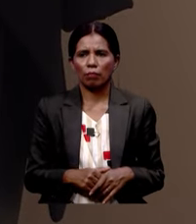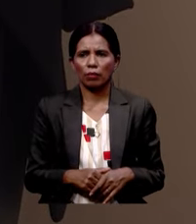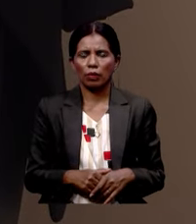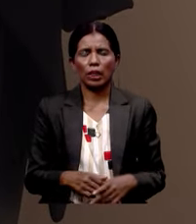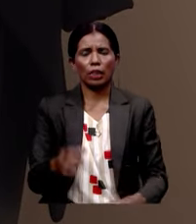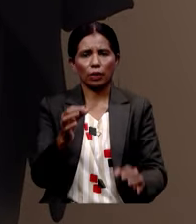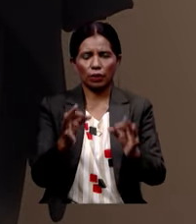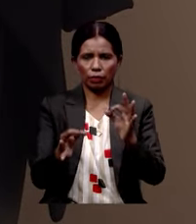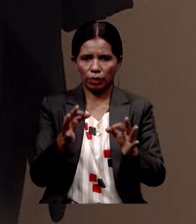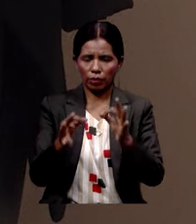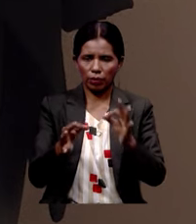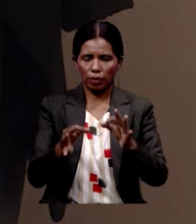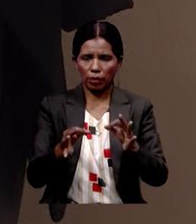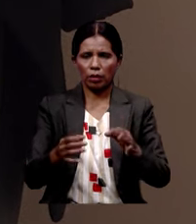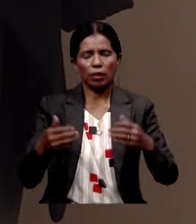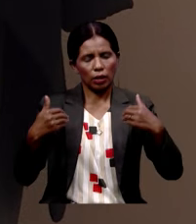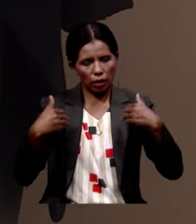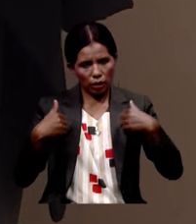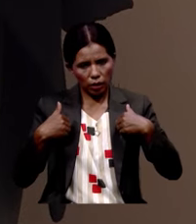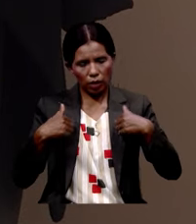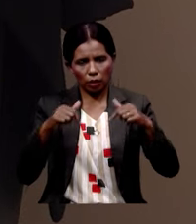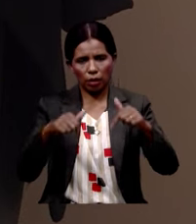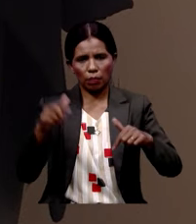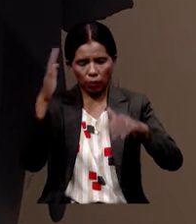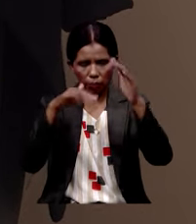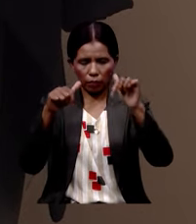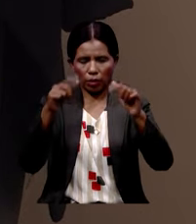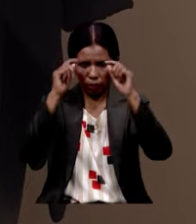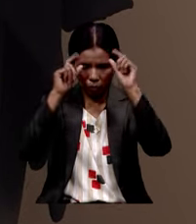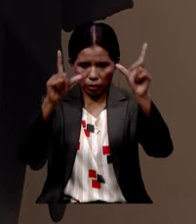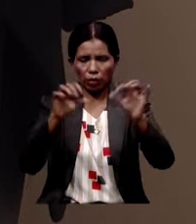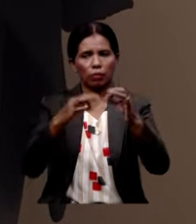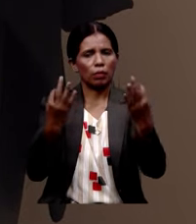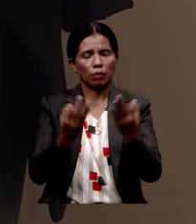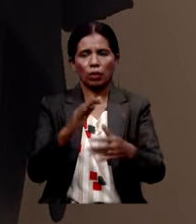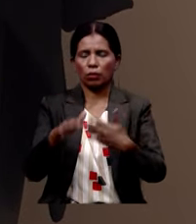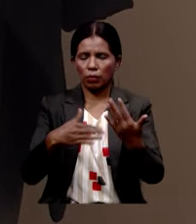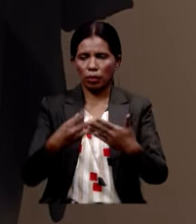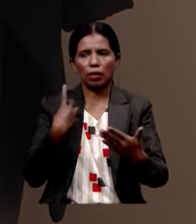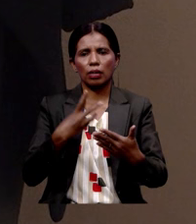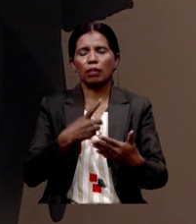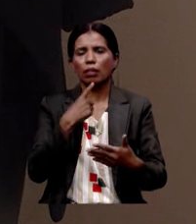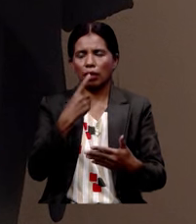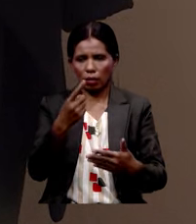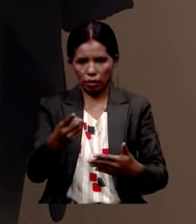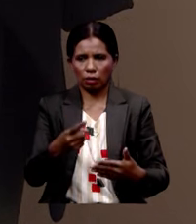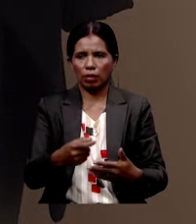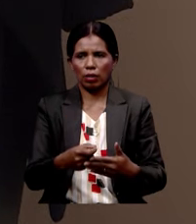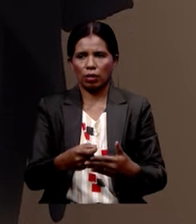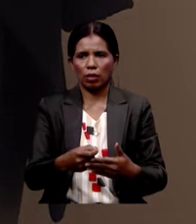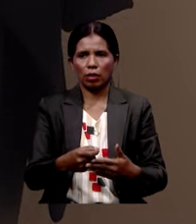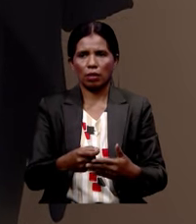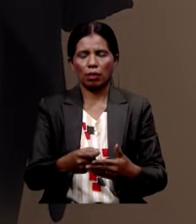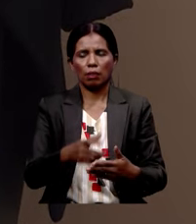será que ia acontece Timor Leste ninian família si roto no beita refera ne quasi naman